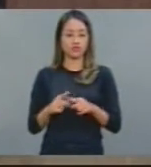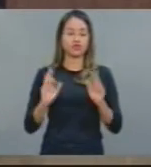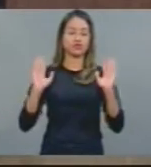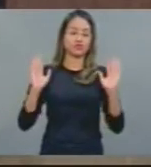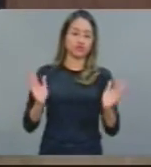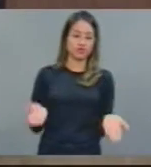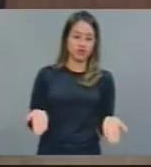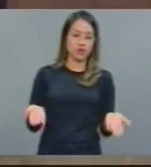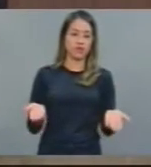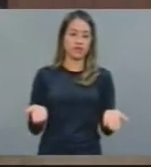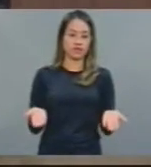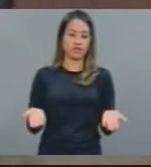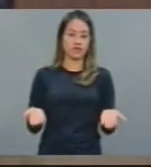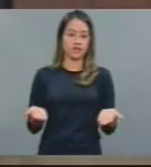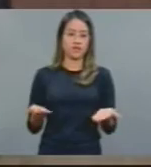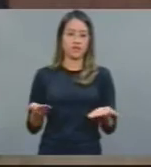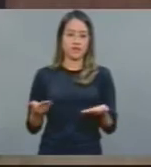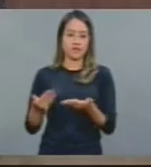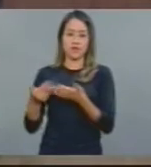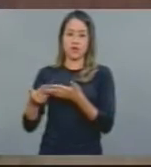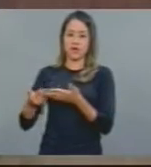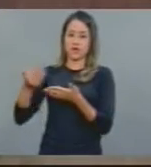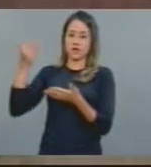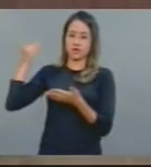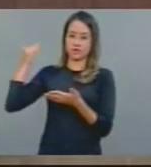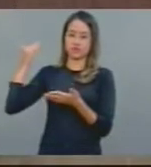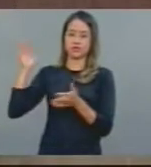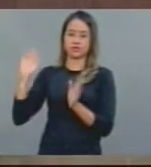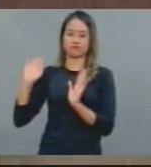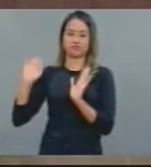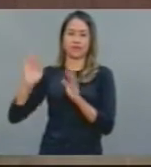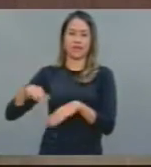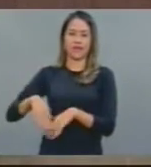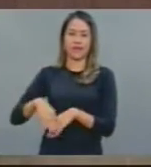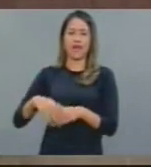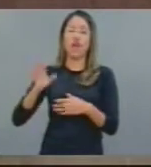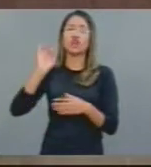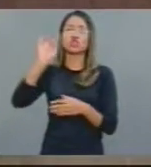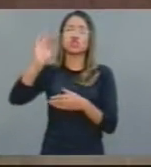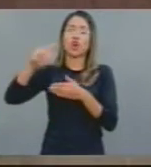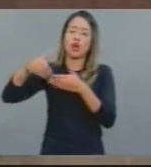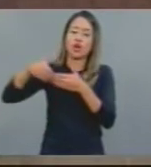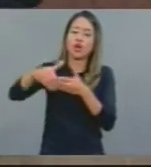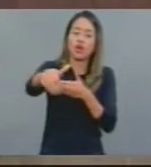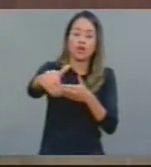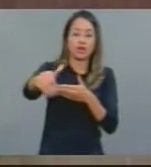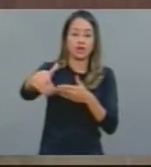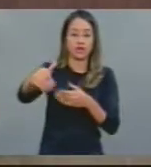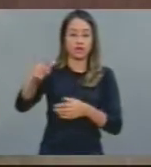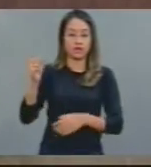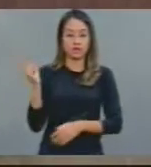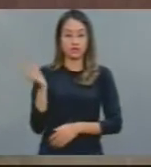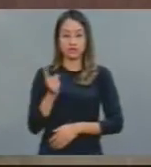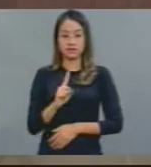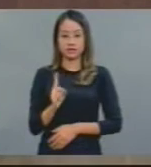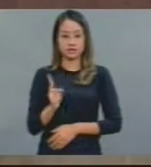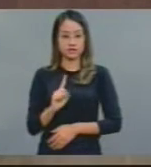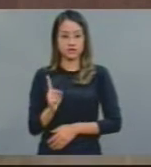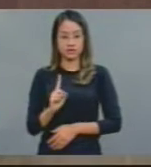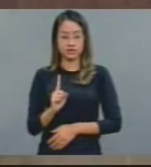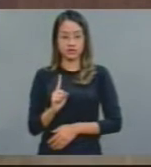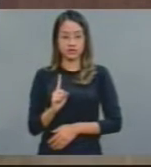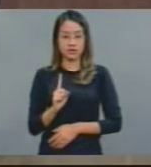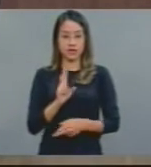entrado num período anterior. Repito, servidores e servidoras, no caso do ataque à pensão